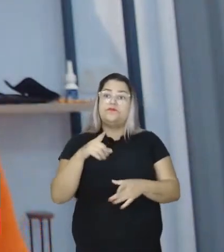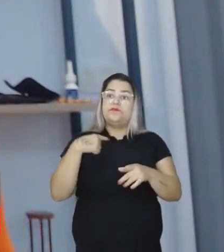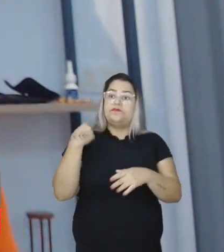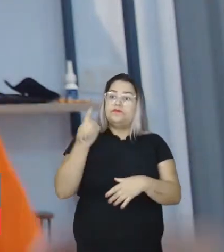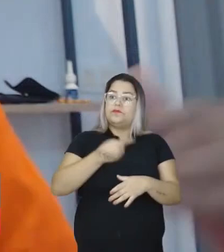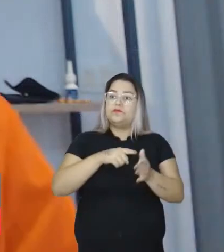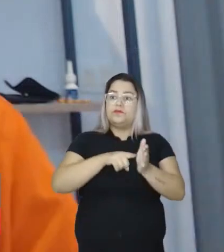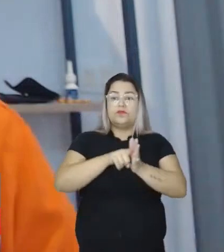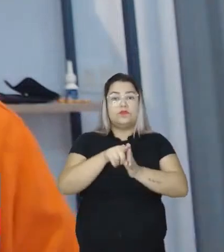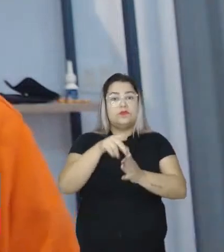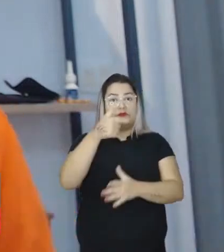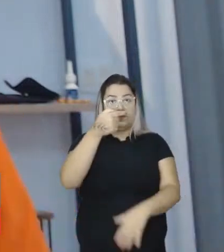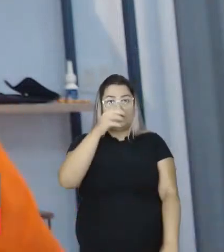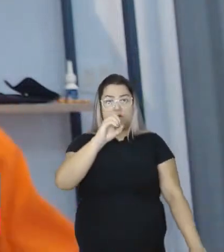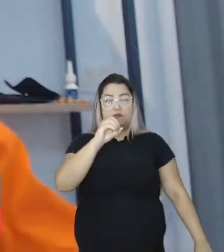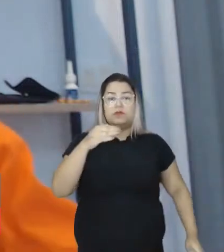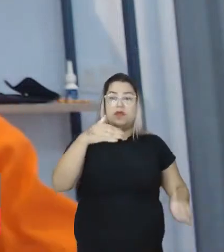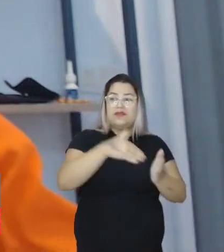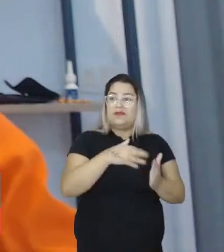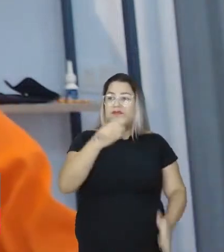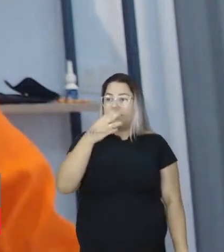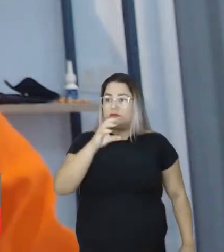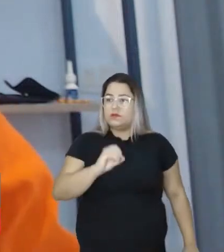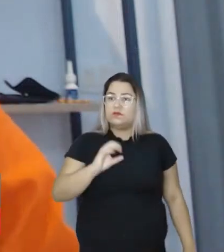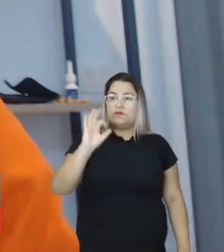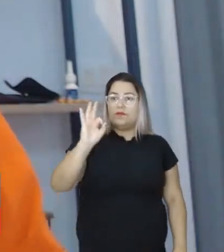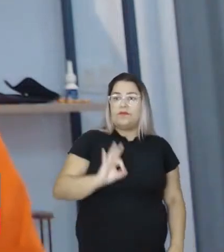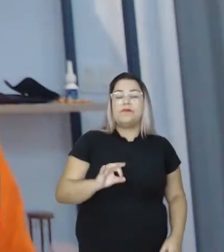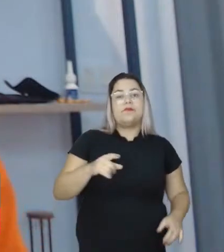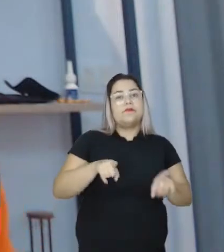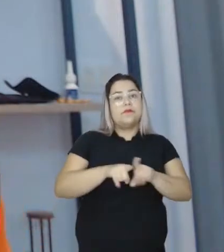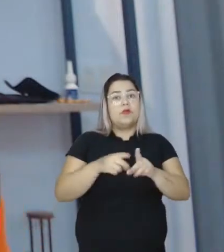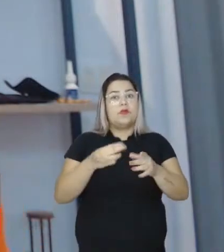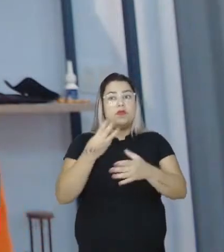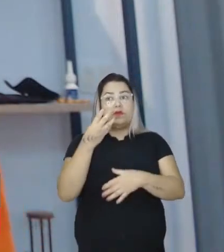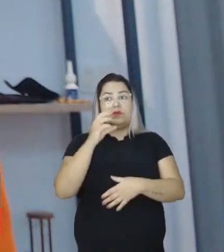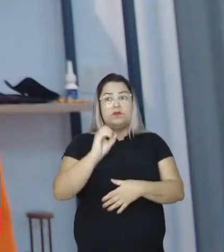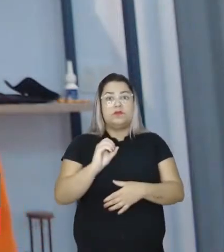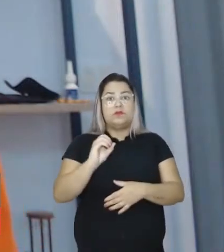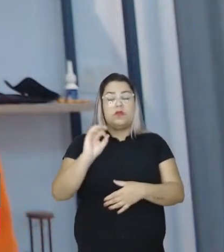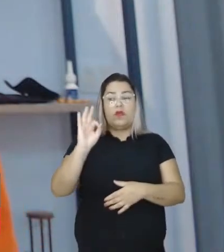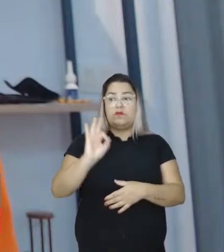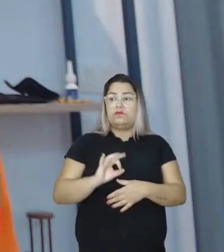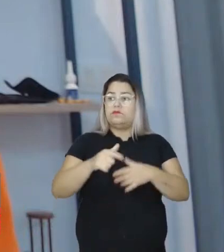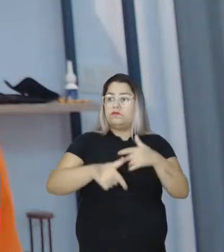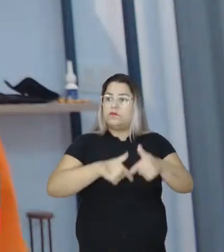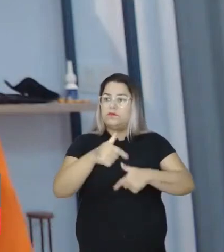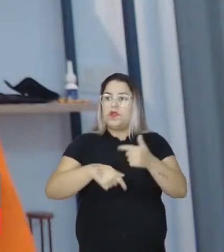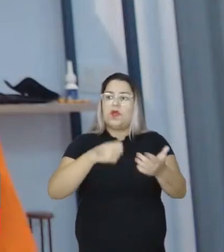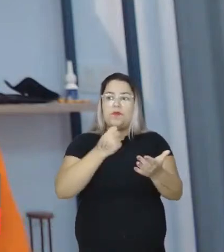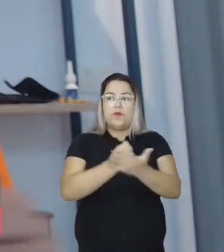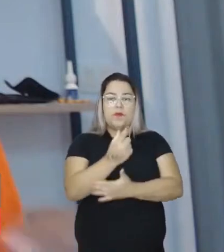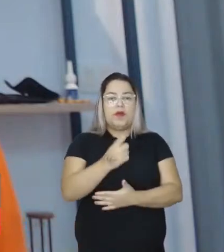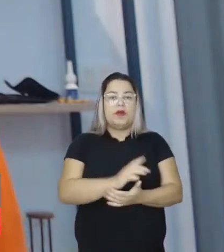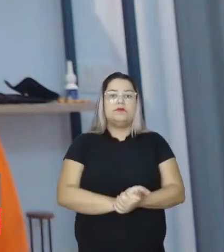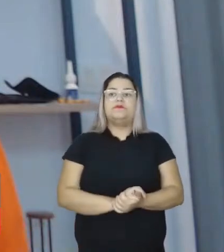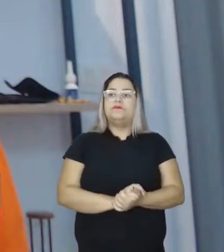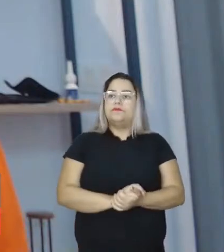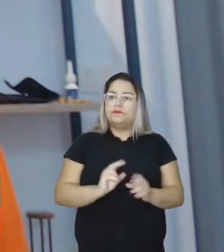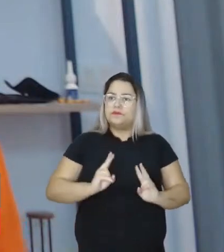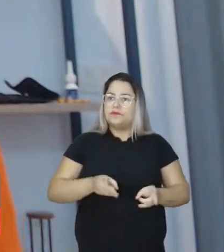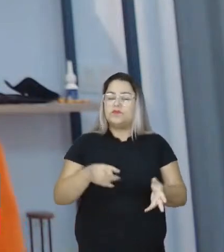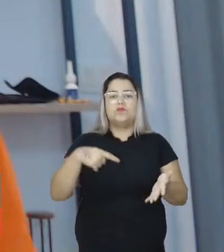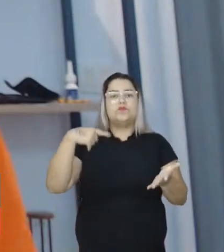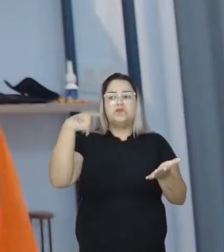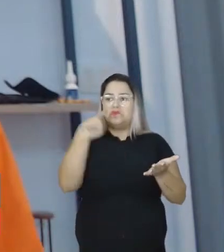saúde, foi de 70 a 30. 70% a empresa paga, 30% os trabalhadores e trabalhadoras pagam. Isso sempre foi